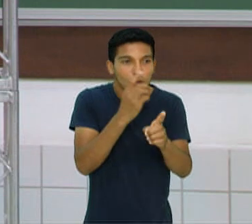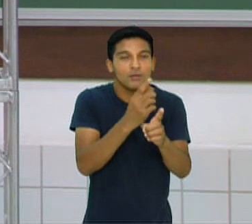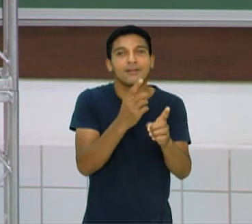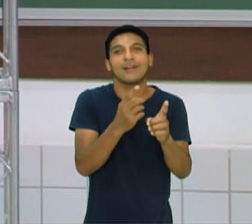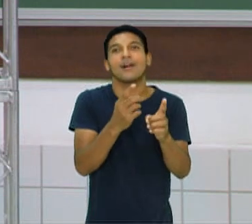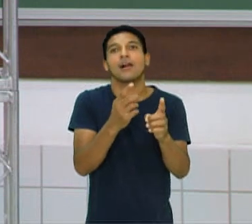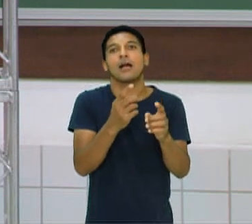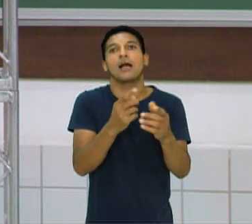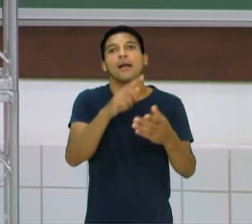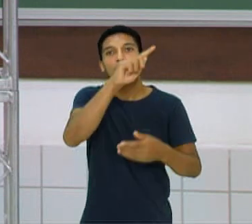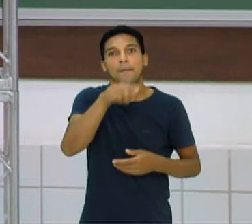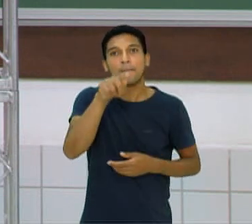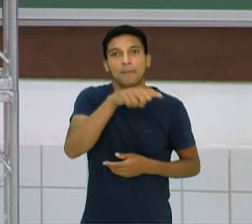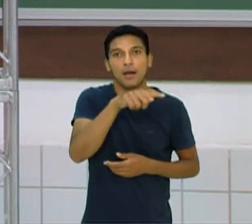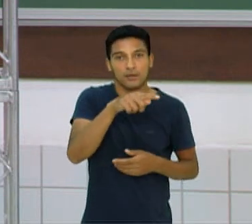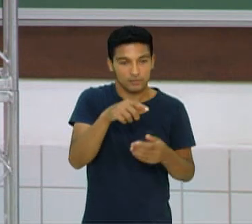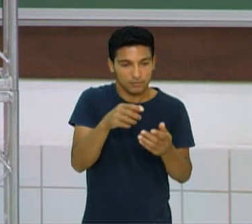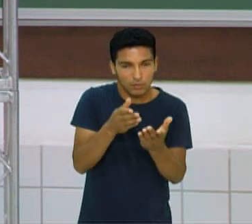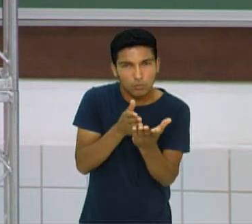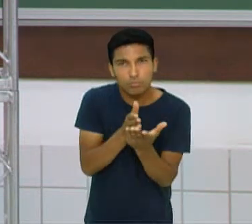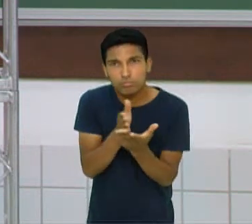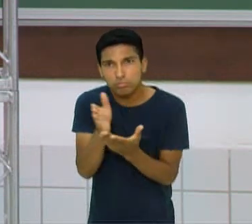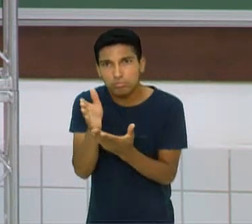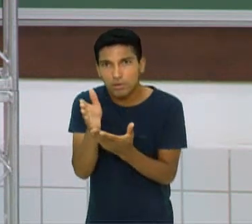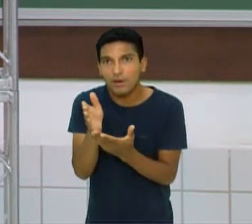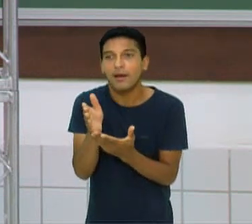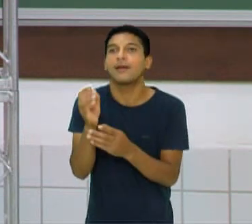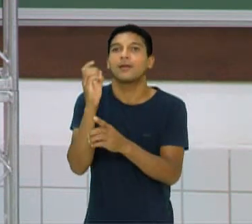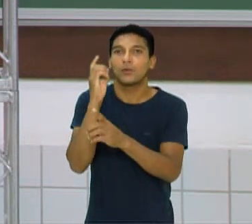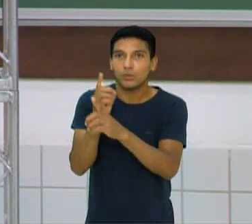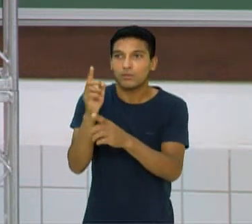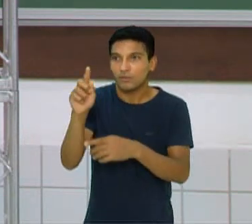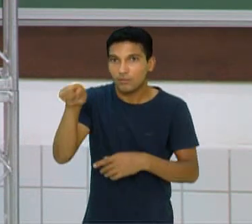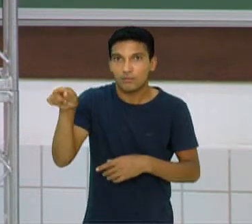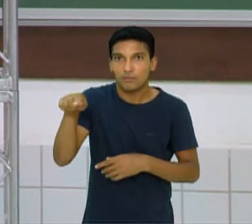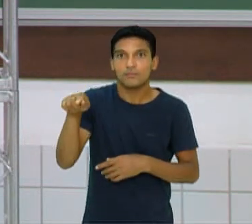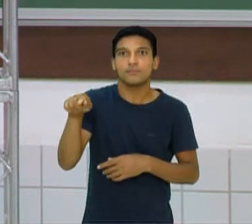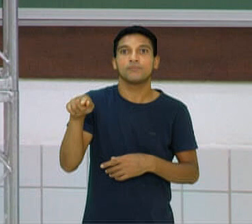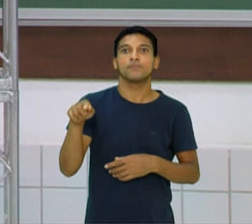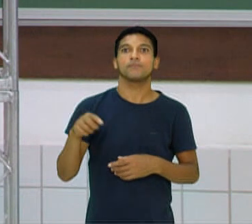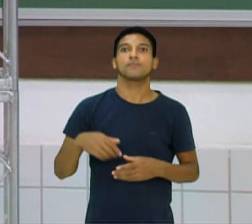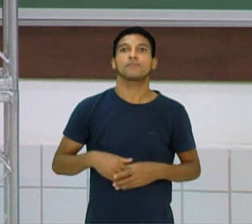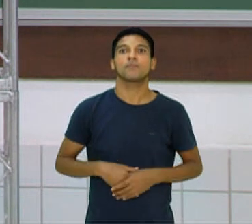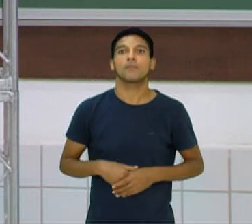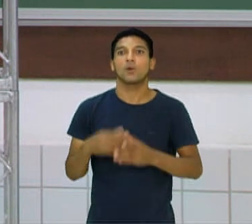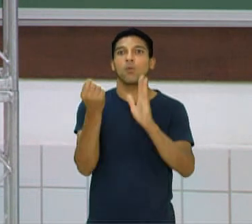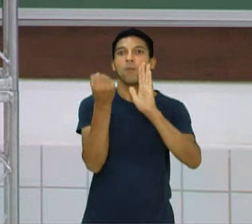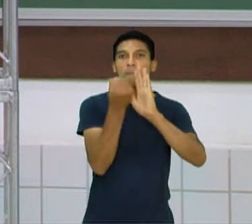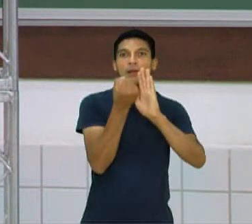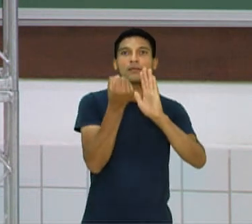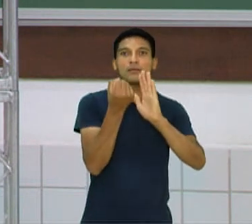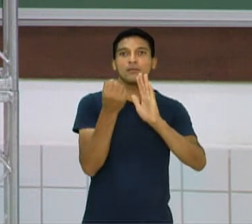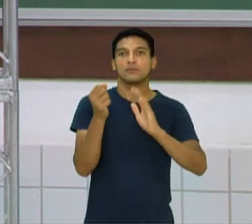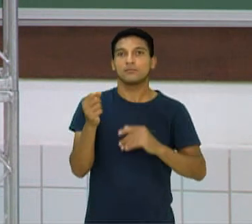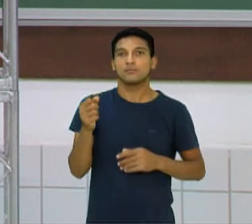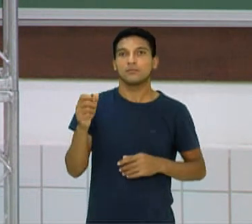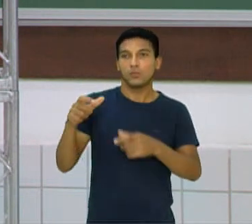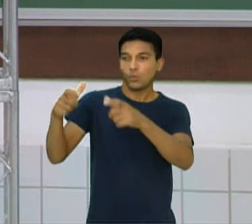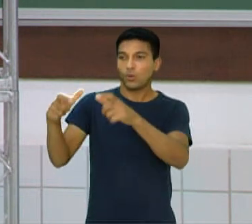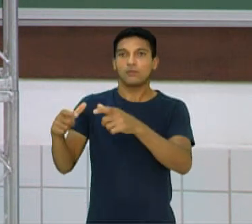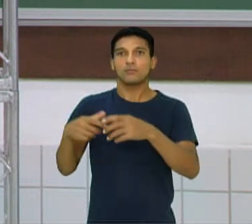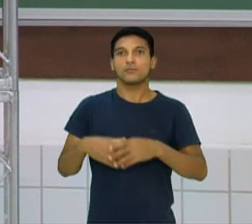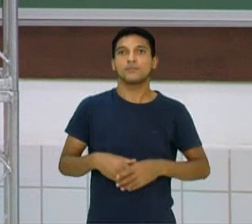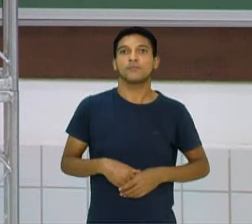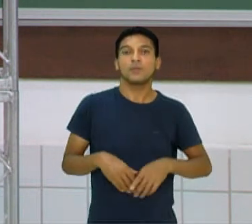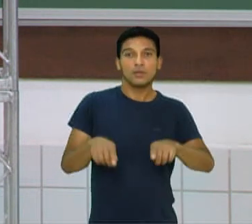olha que interessante, né? É essa bússola que vai servir de direcionamento para ele durante a prova, tá?